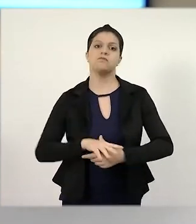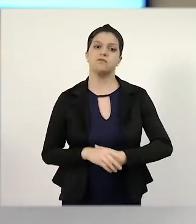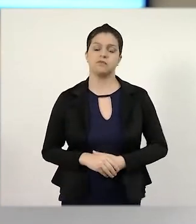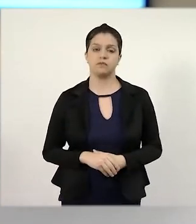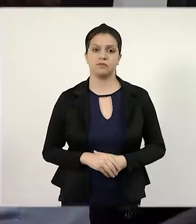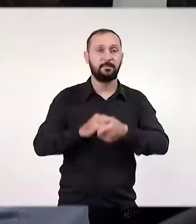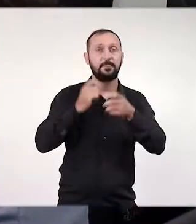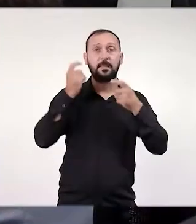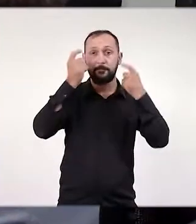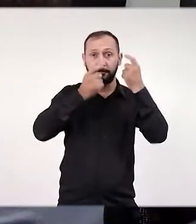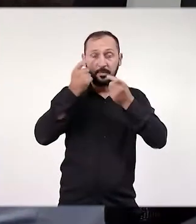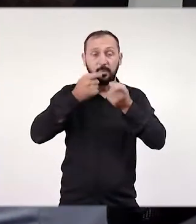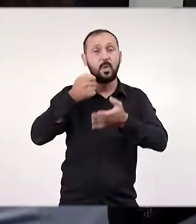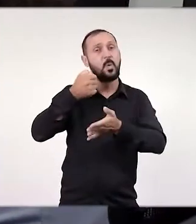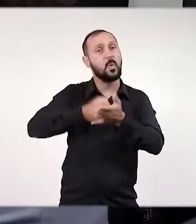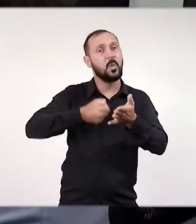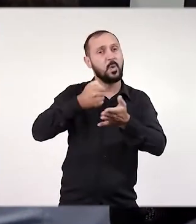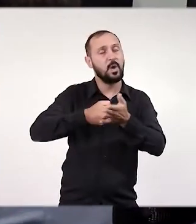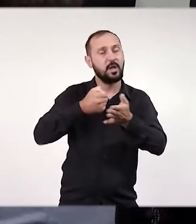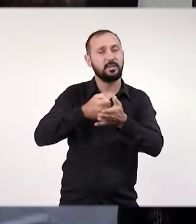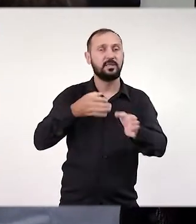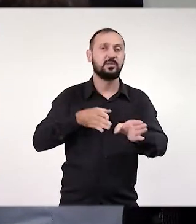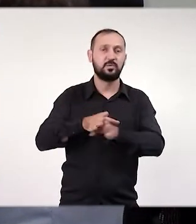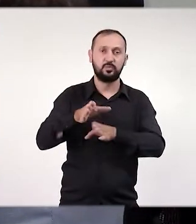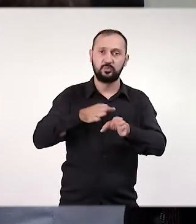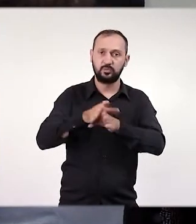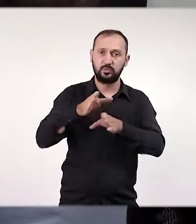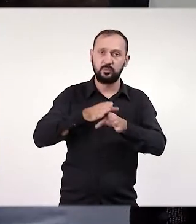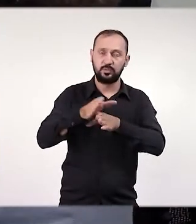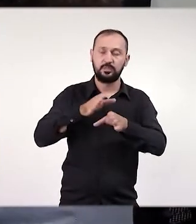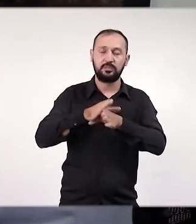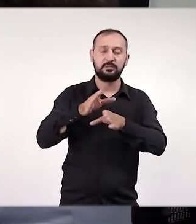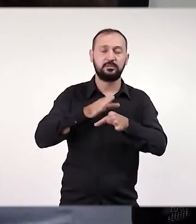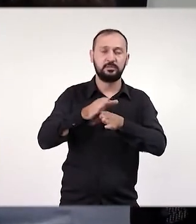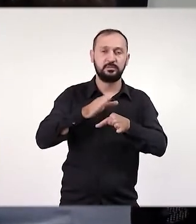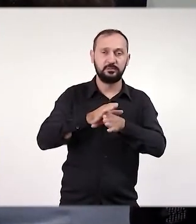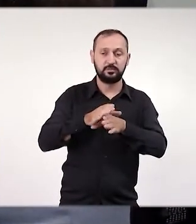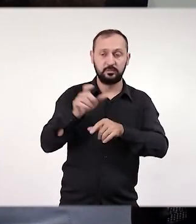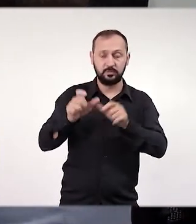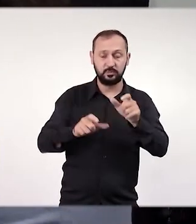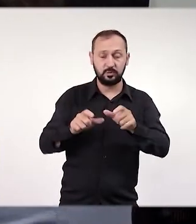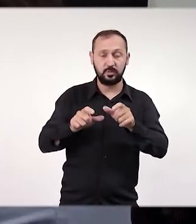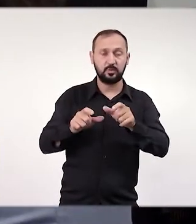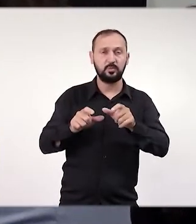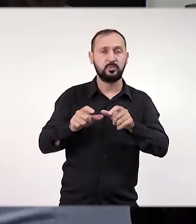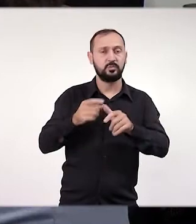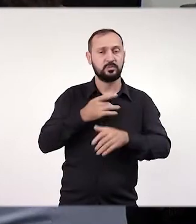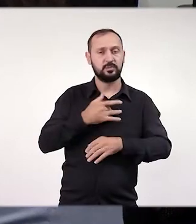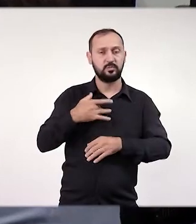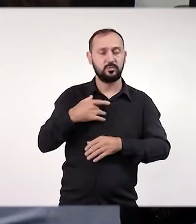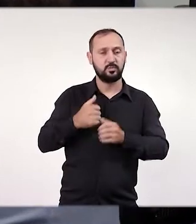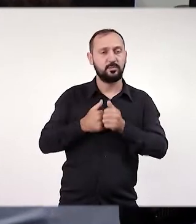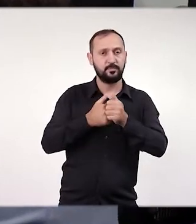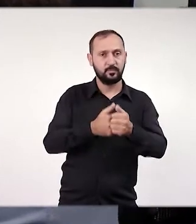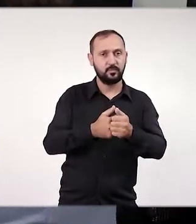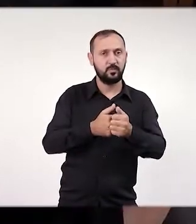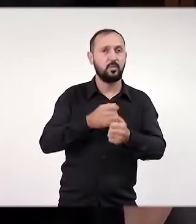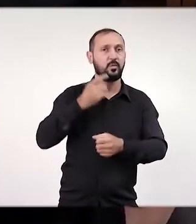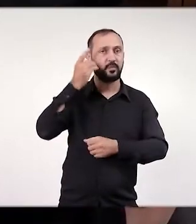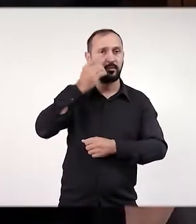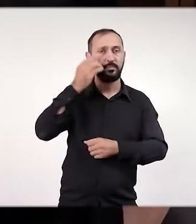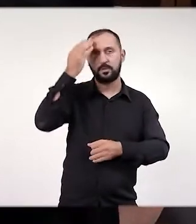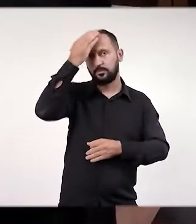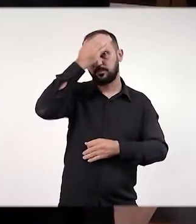Sul. Preocupado em garantir que as orientações dos órgãos de saúde sejam seguidas por órgãos públicos,